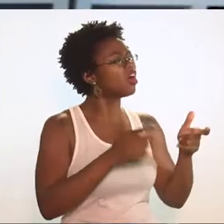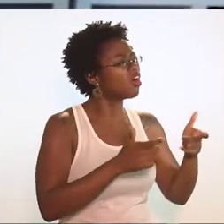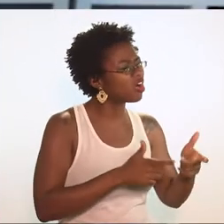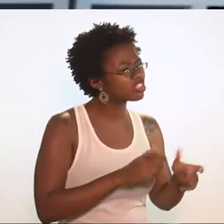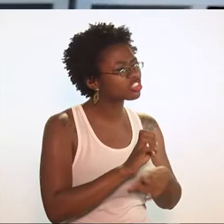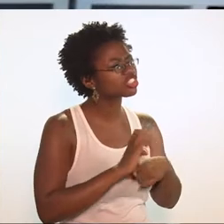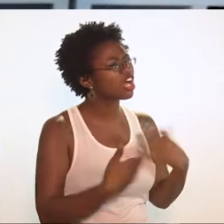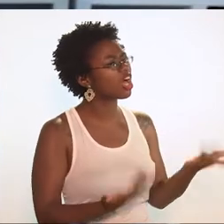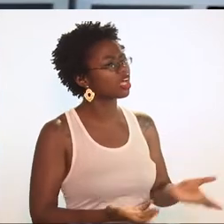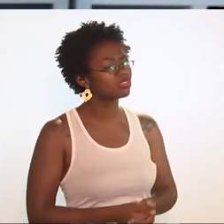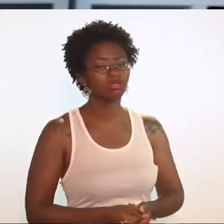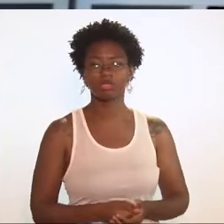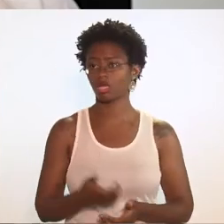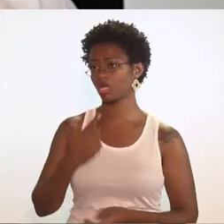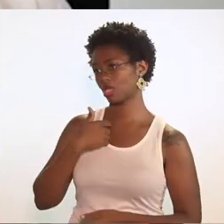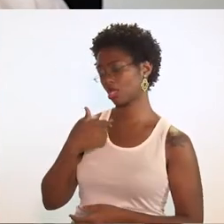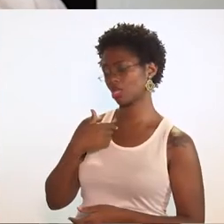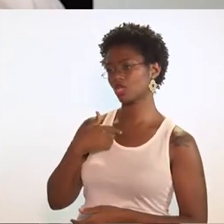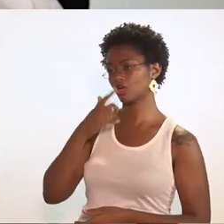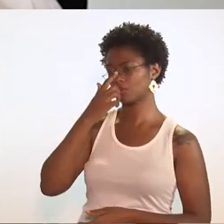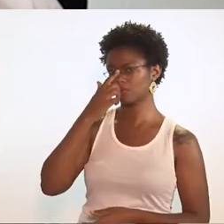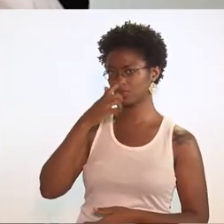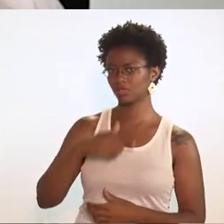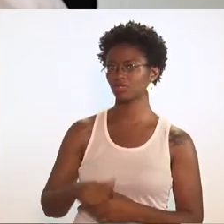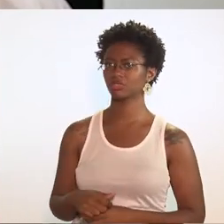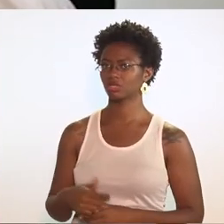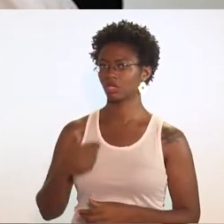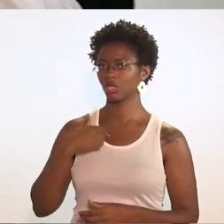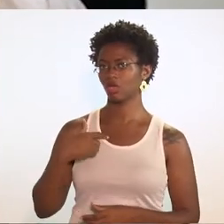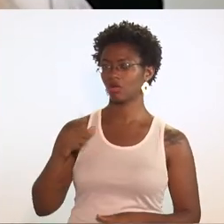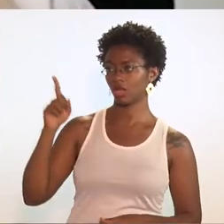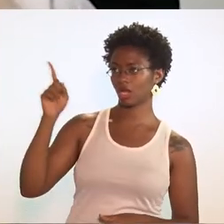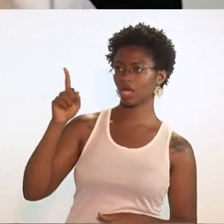Onde é que você nasceu e foi criada? Eu venho da região